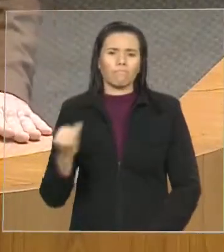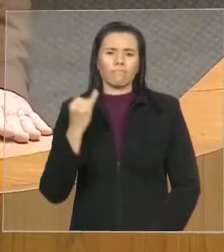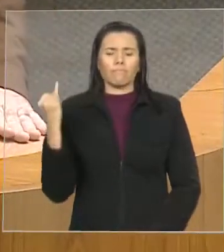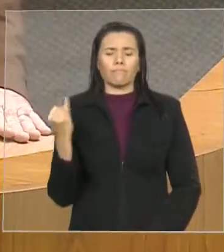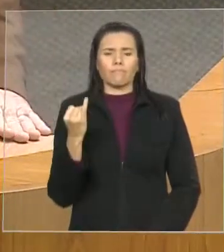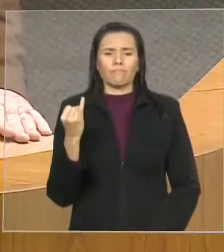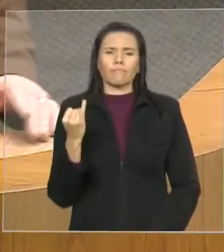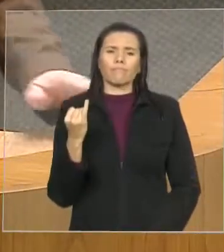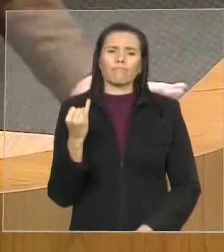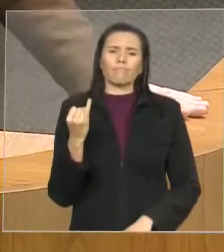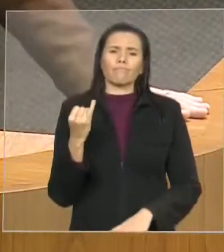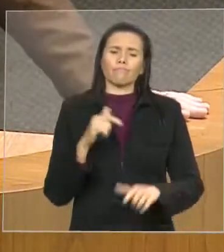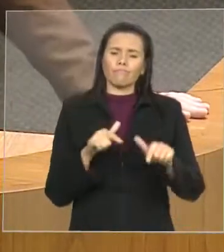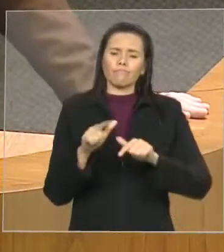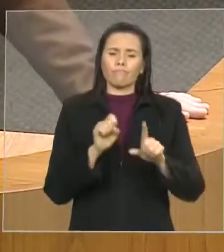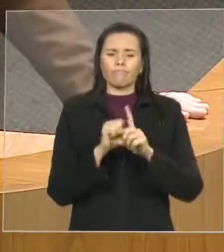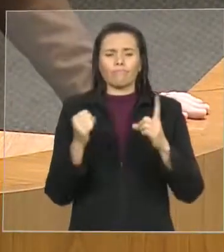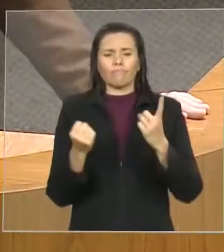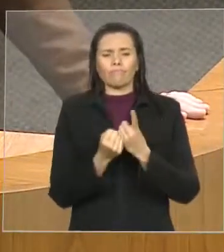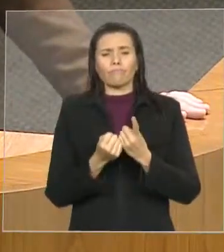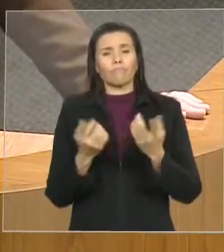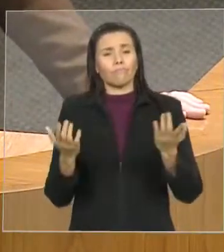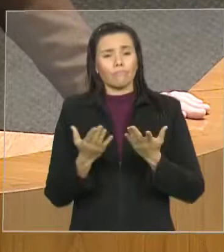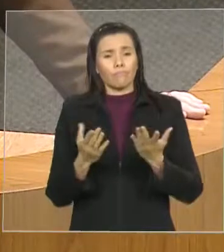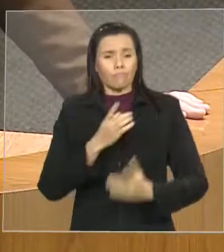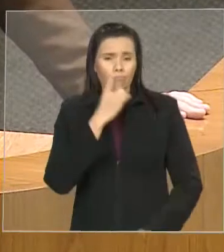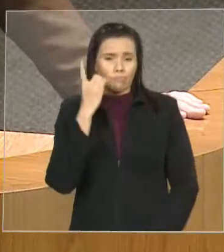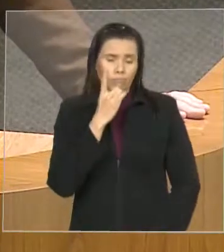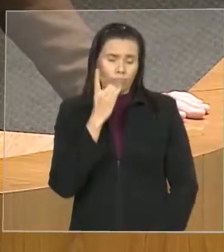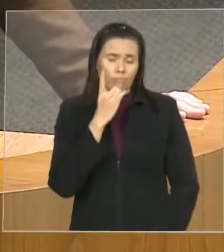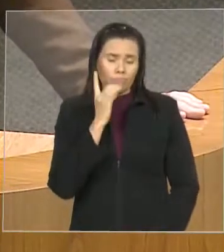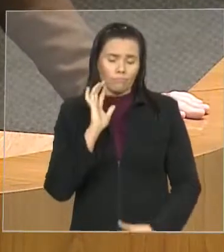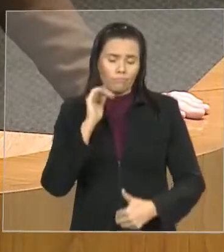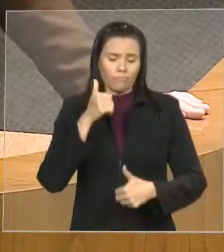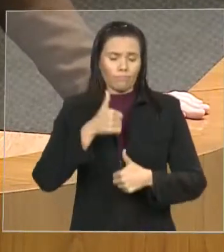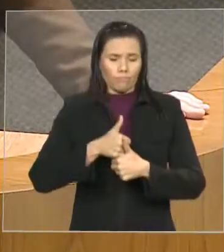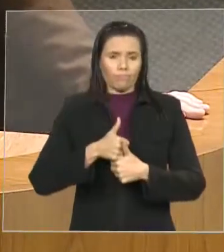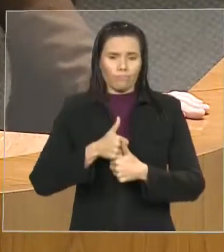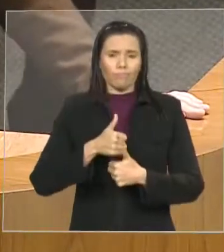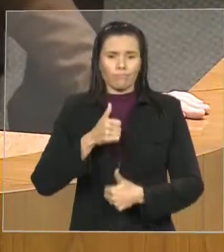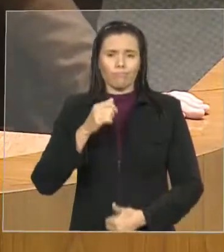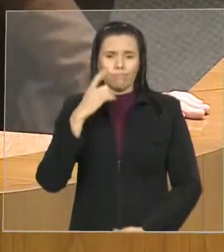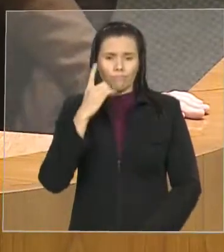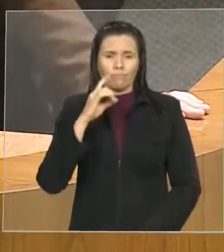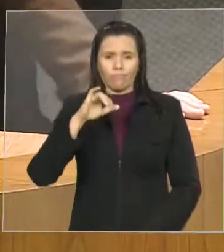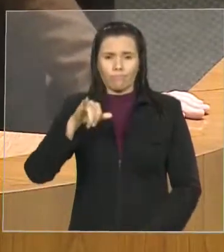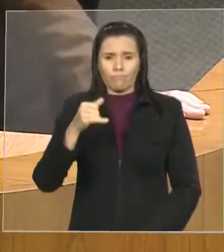E o deputado Jota Pinto chega a esta casa mais uma vez.